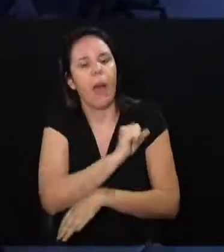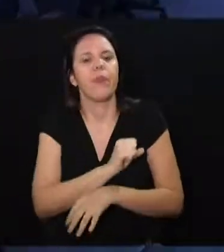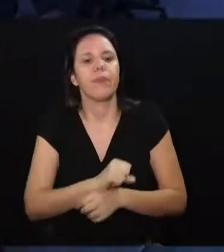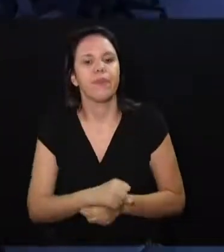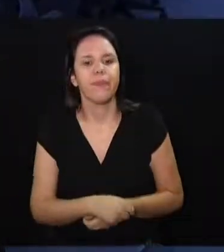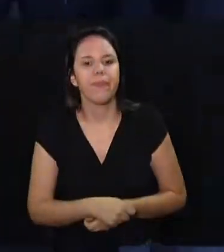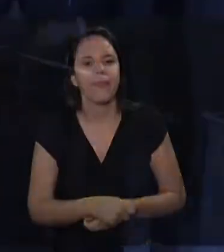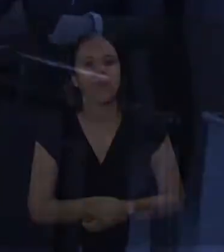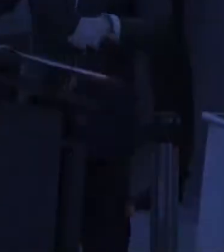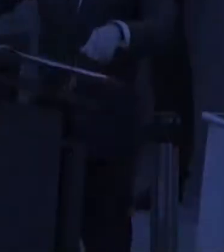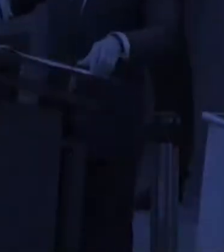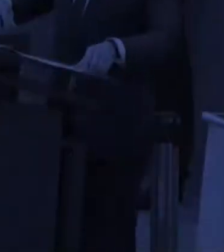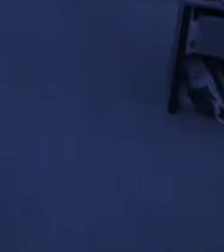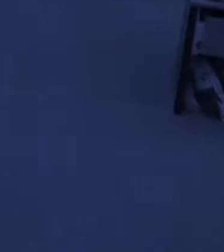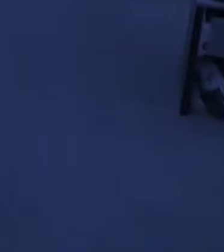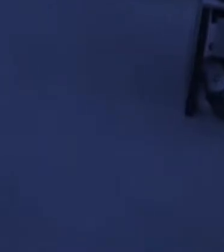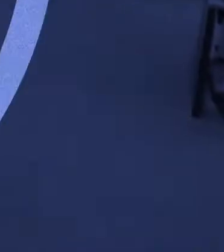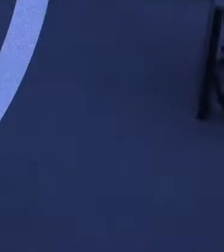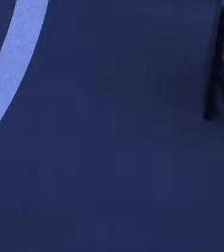né?